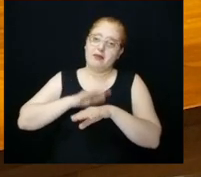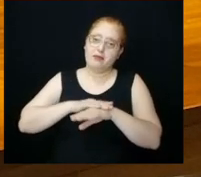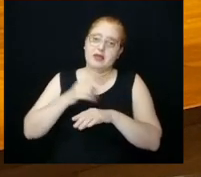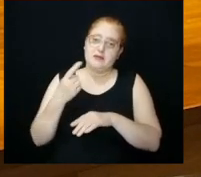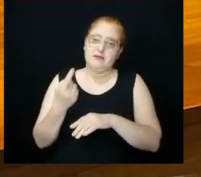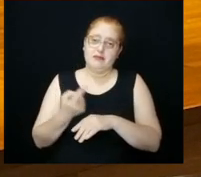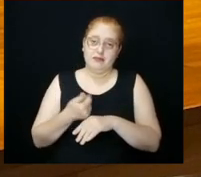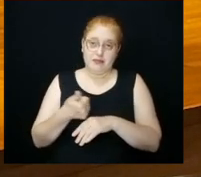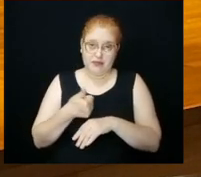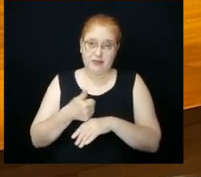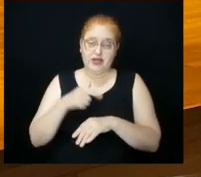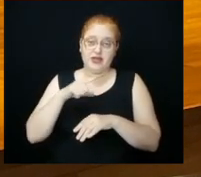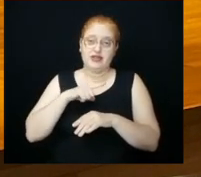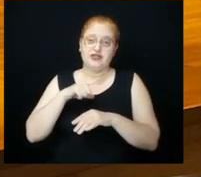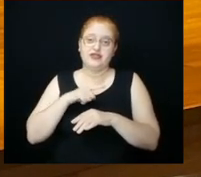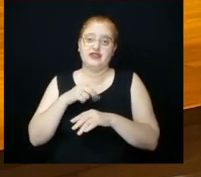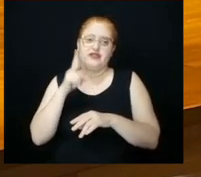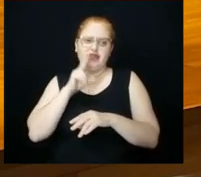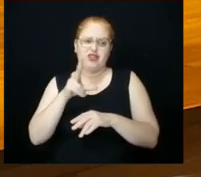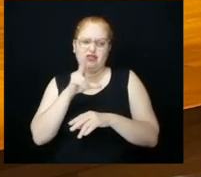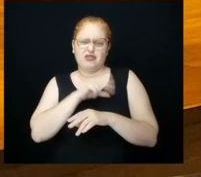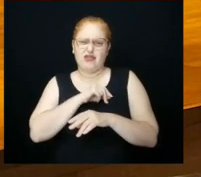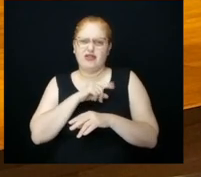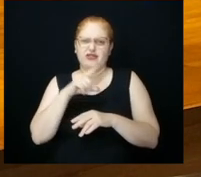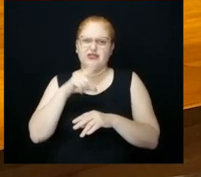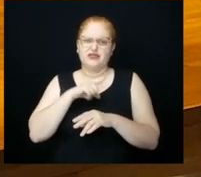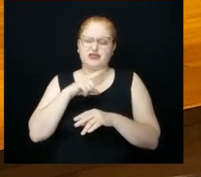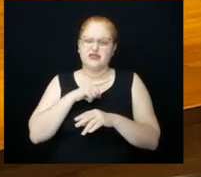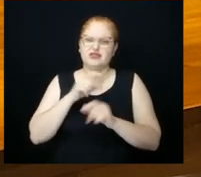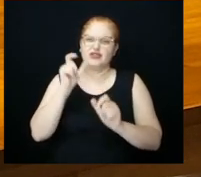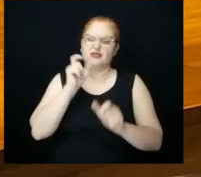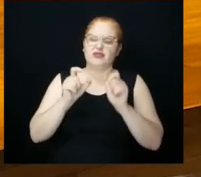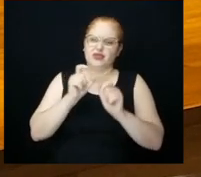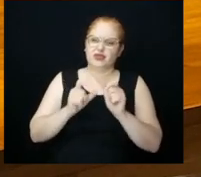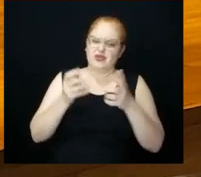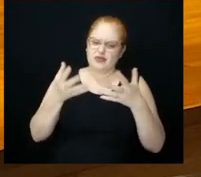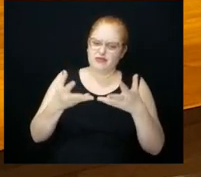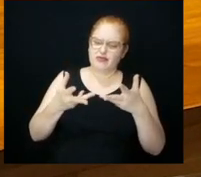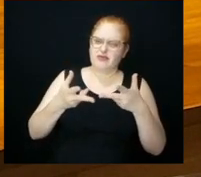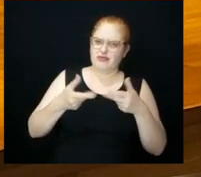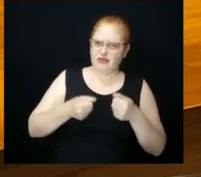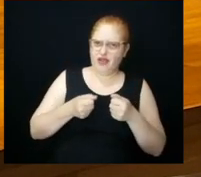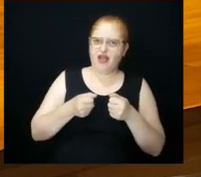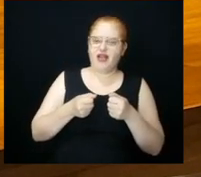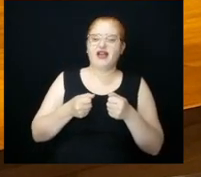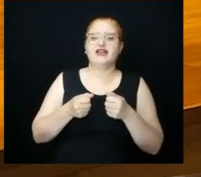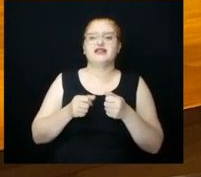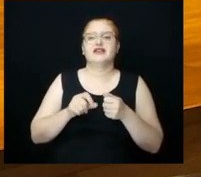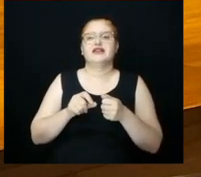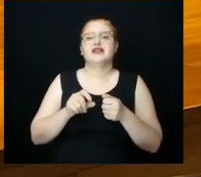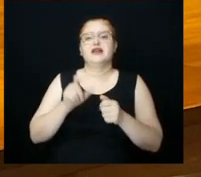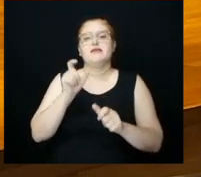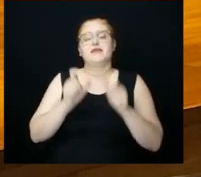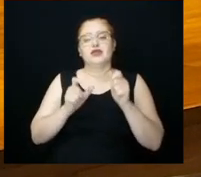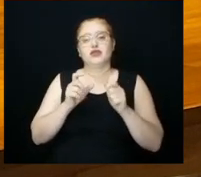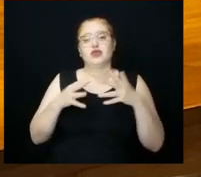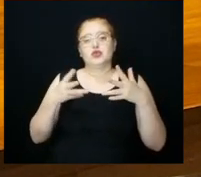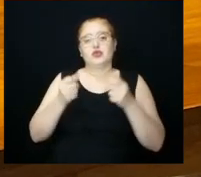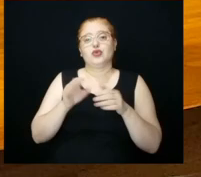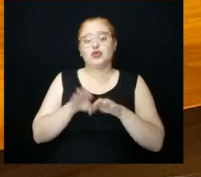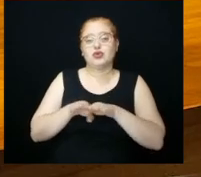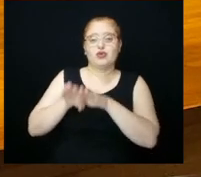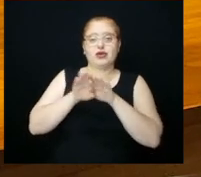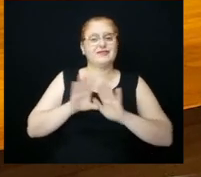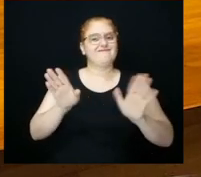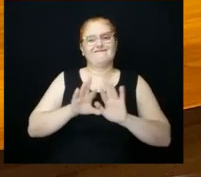momento... Ela tinha também, ela começa a ver, nossa, como vem a gente como a grande maravilha, né? Ou como seres que aqui são todos